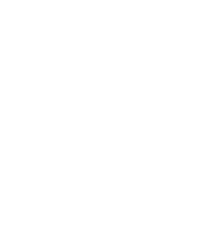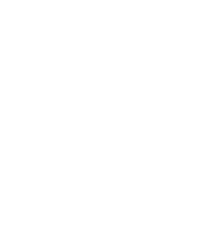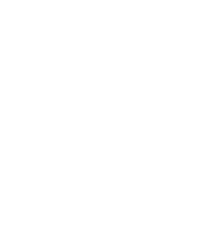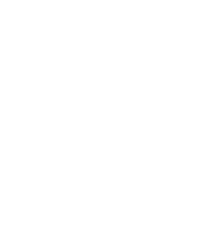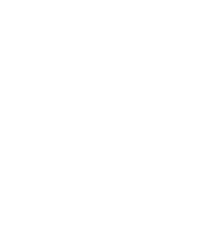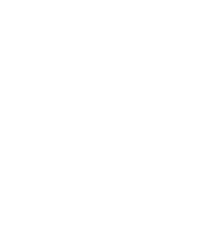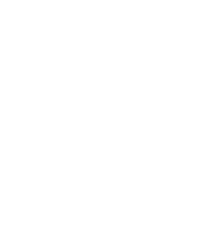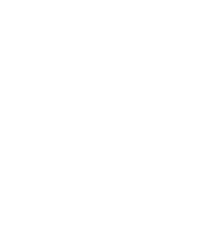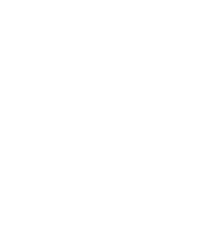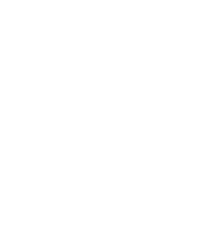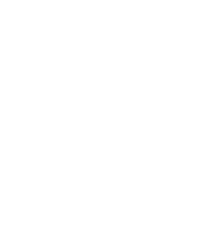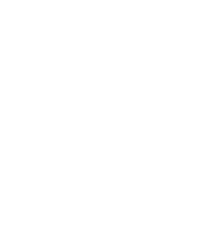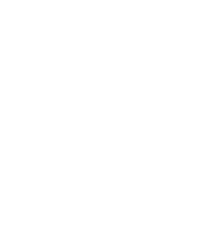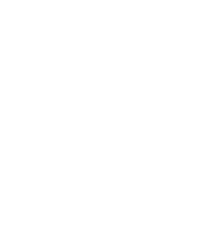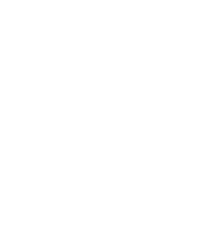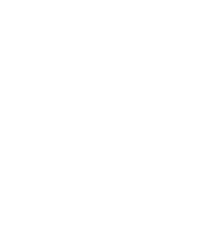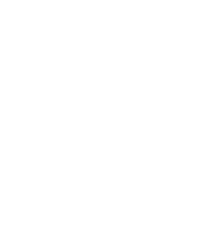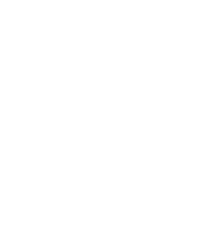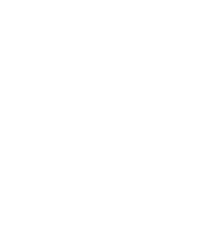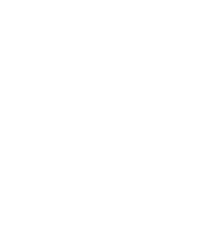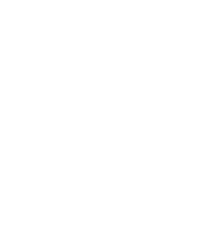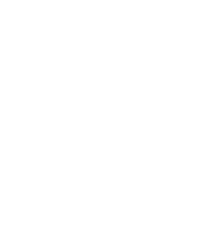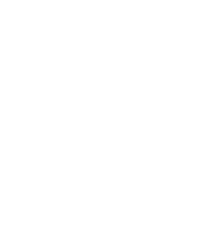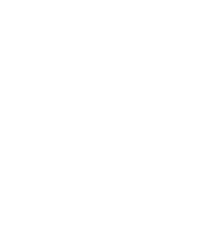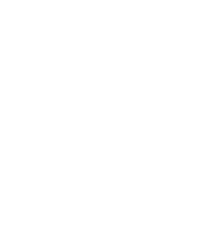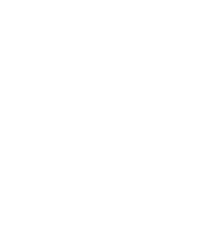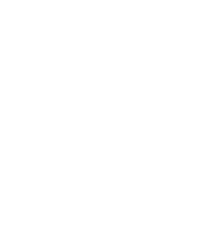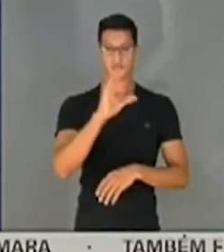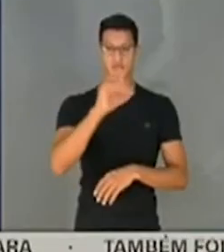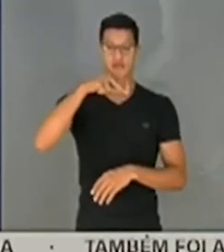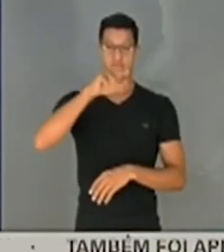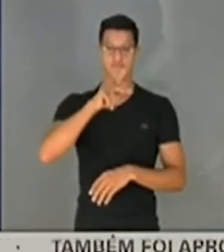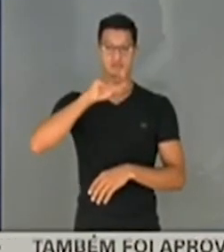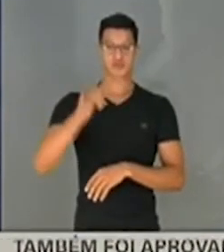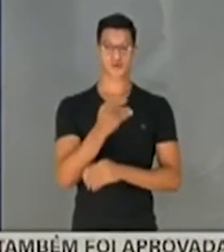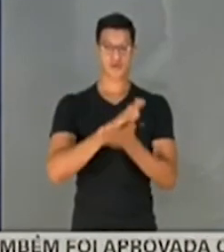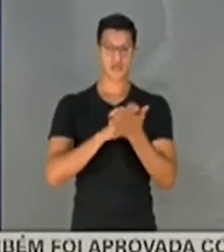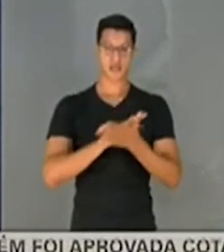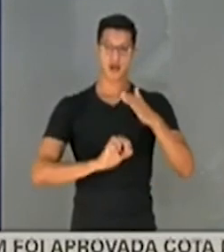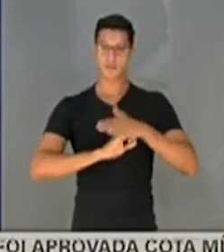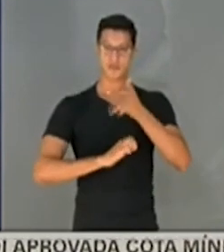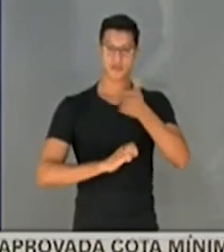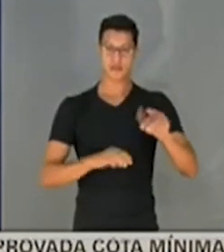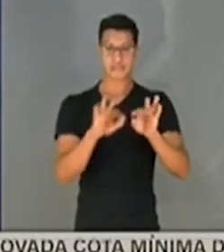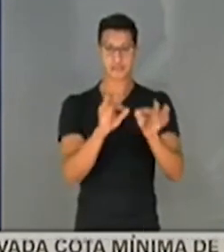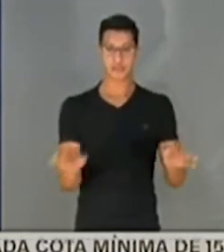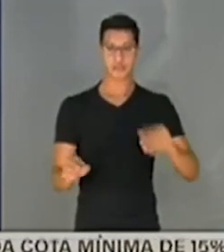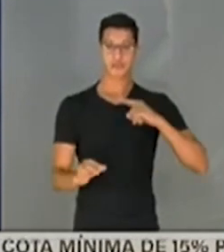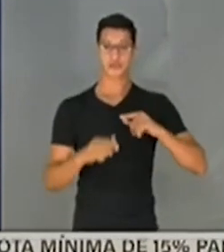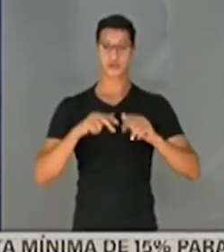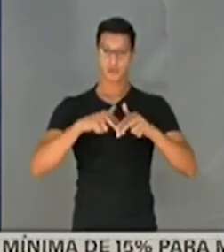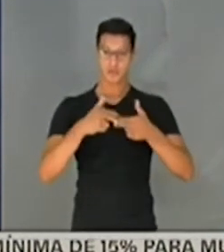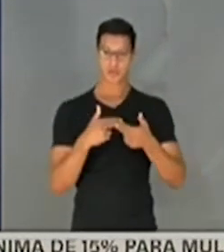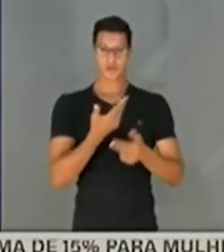A empresa empresa não simplesmente através